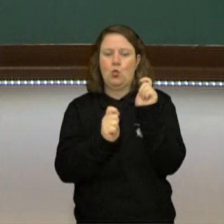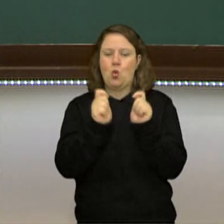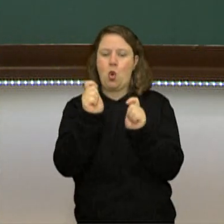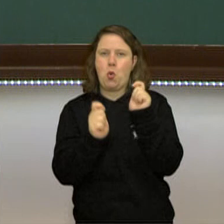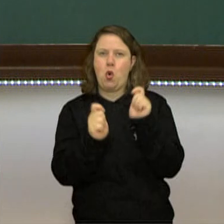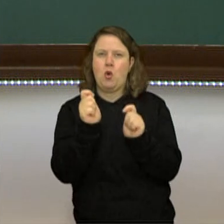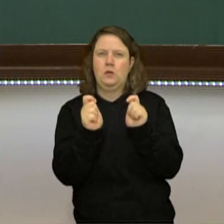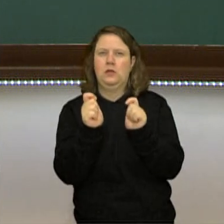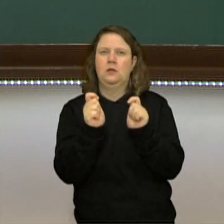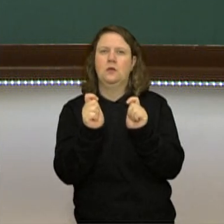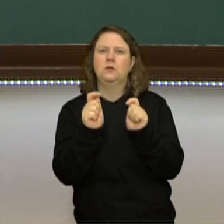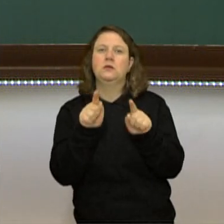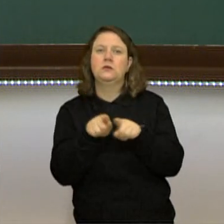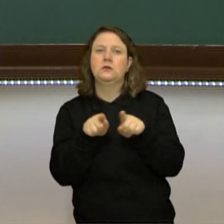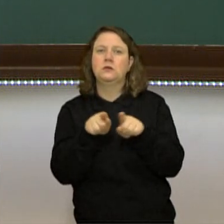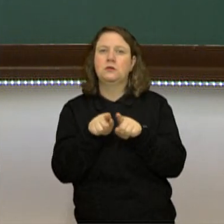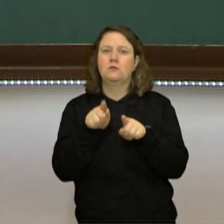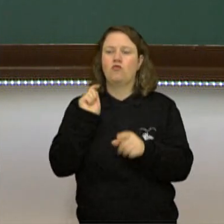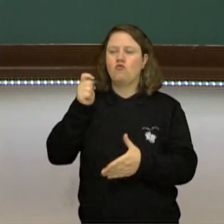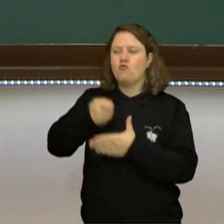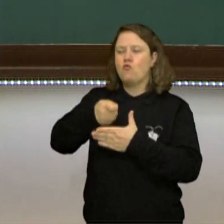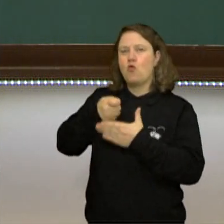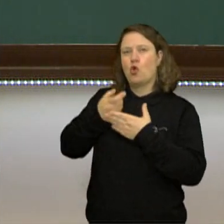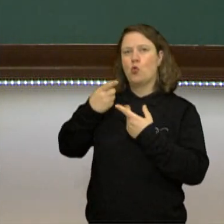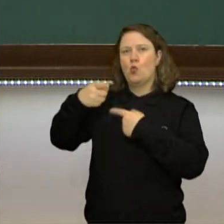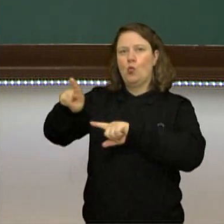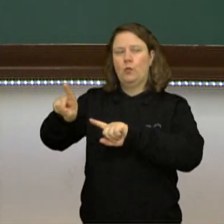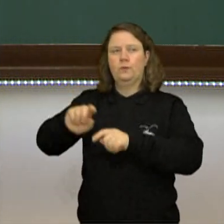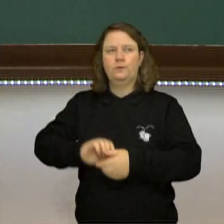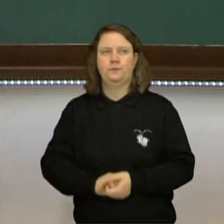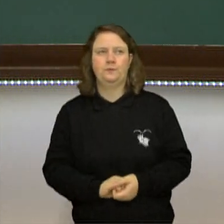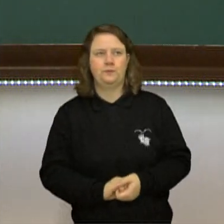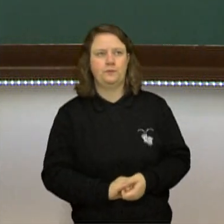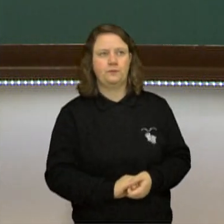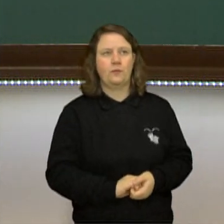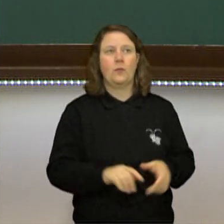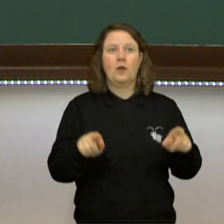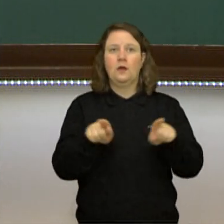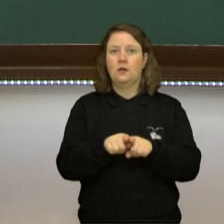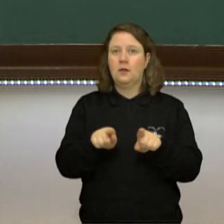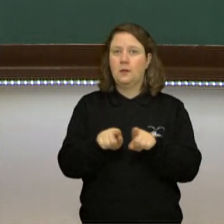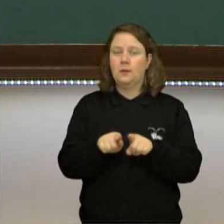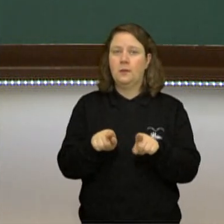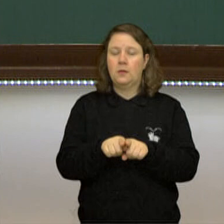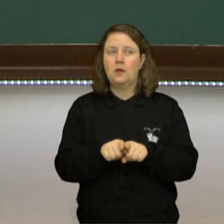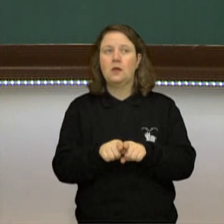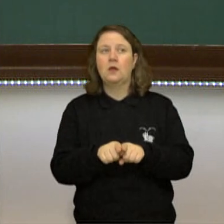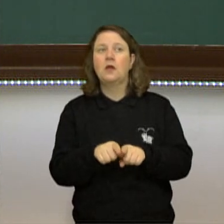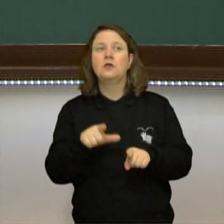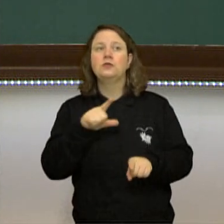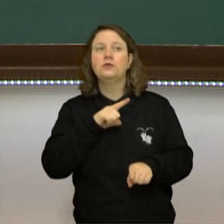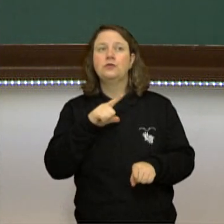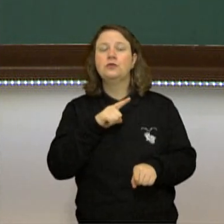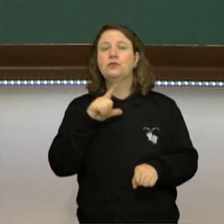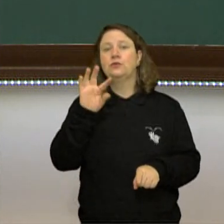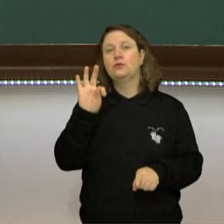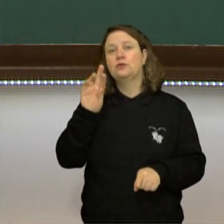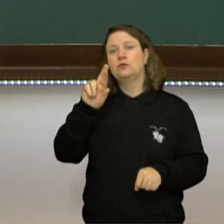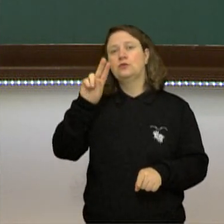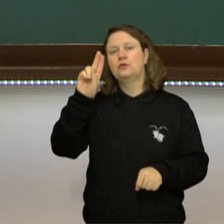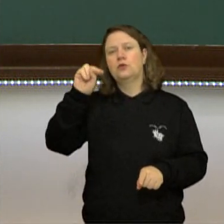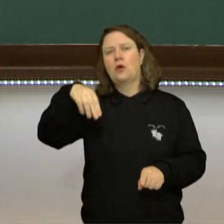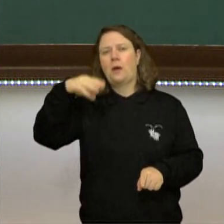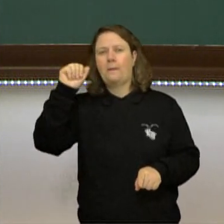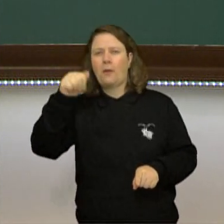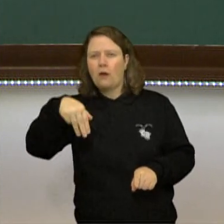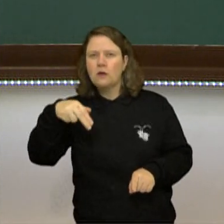dos opositores políticos de Stalin. Já a doutrina Truman é o nome dado à política externa dos Estados Unidos durante o início da